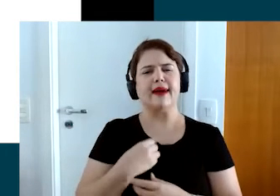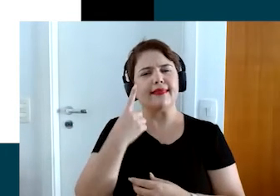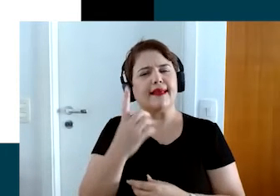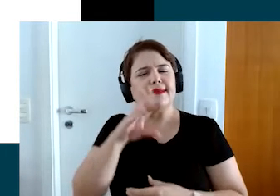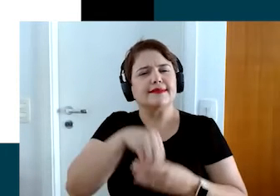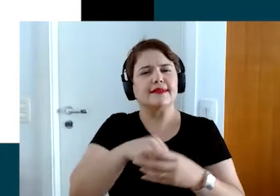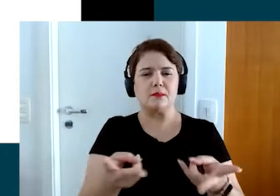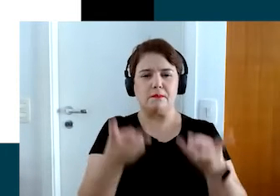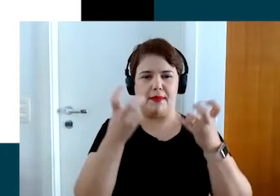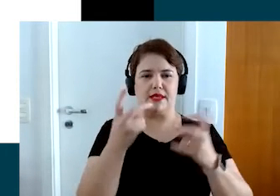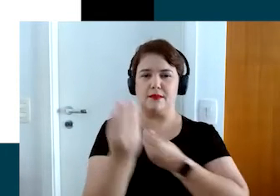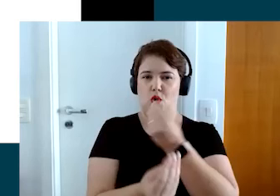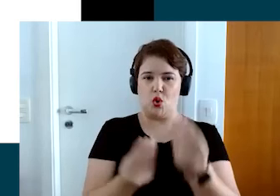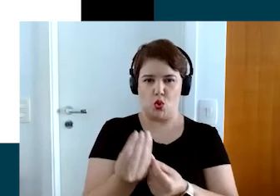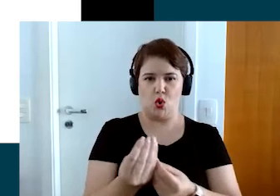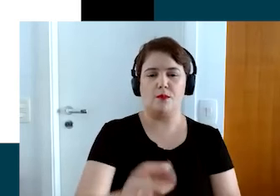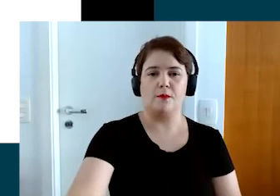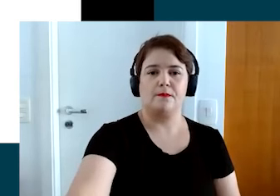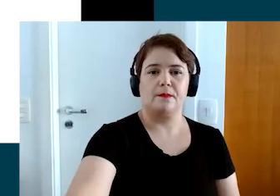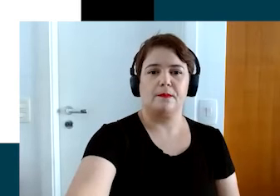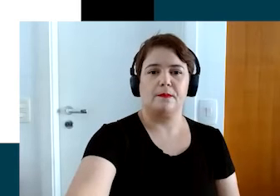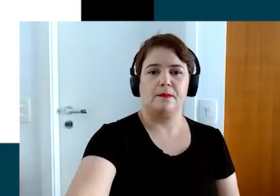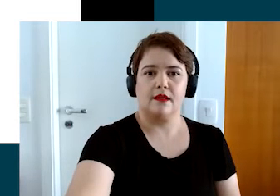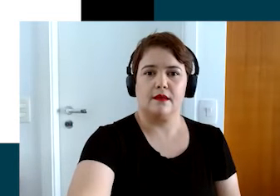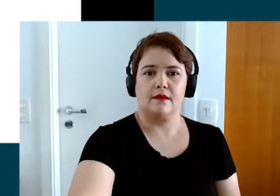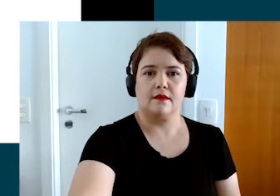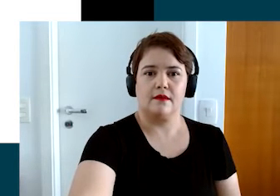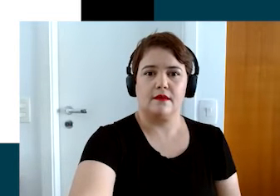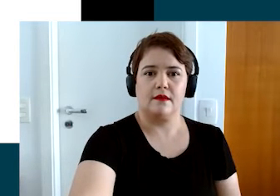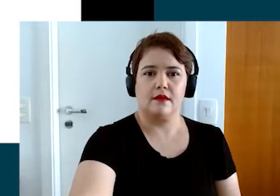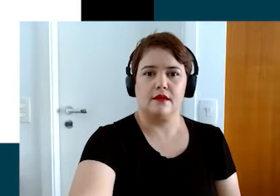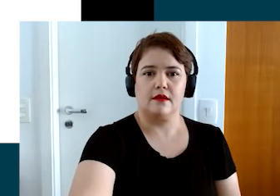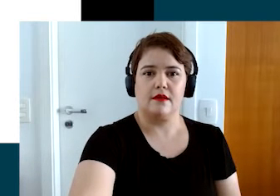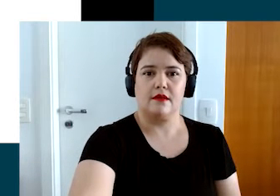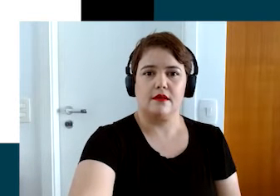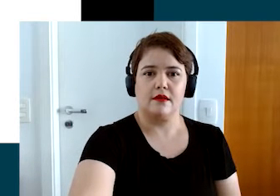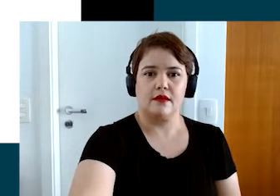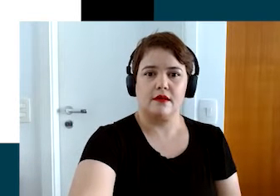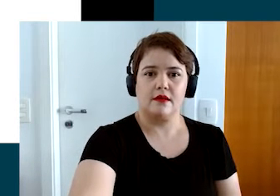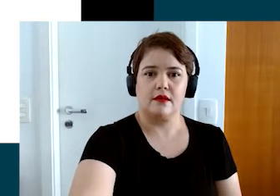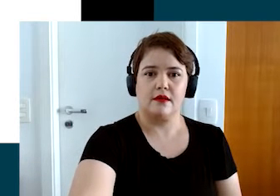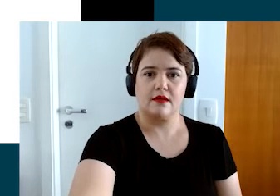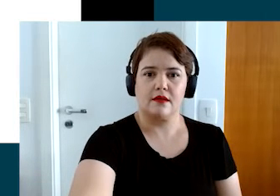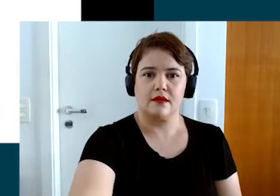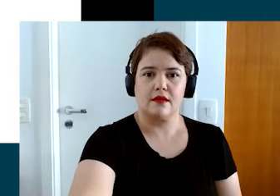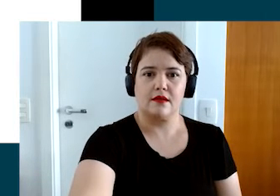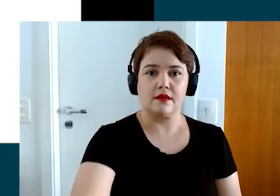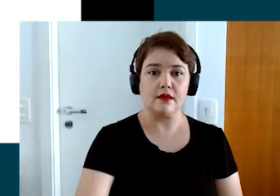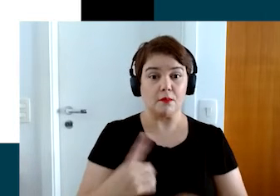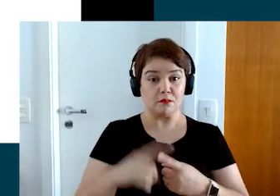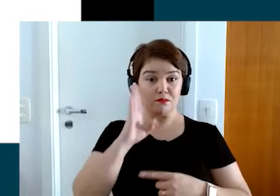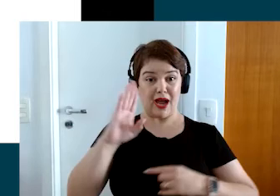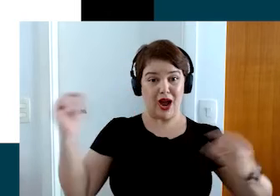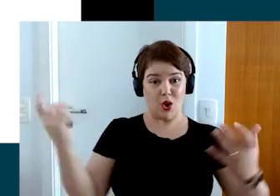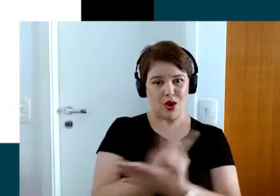esse conceito de VUCA já não funciona mais para a nova era que a gente está vivendo. principalmente após a chegada aí da